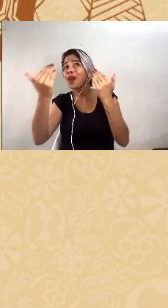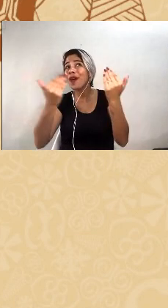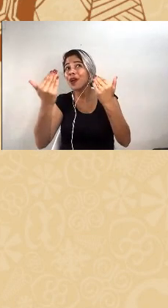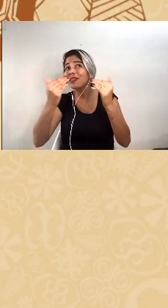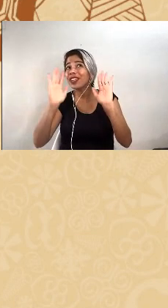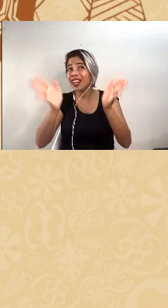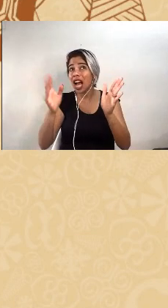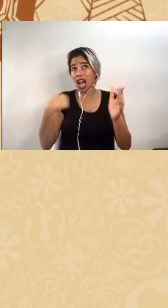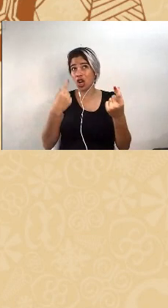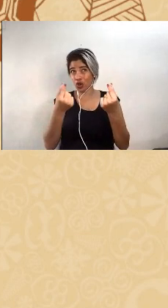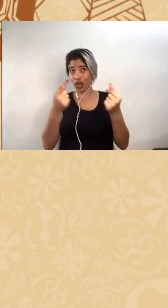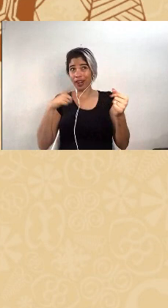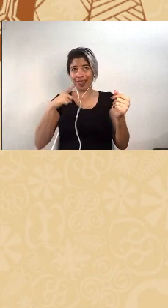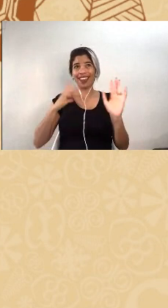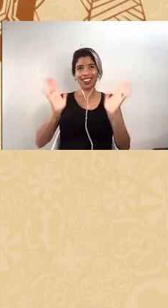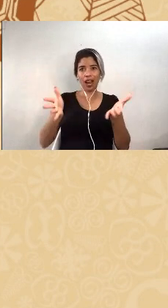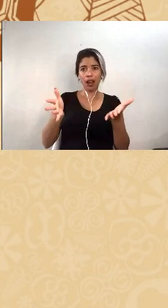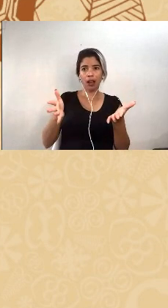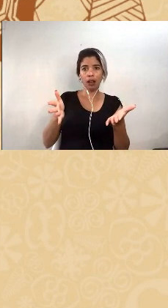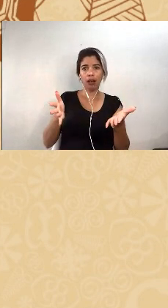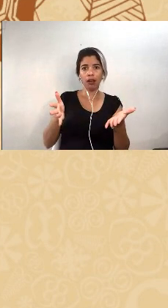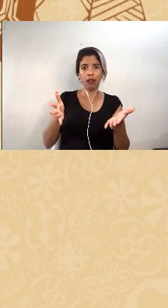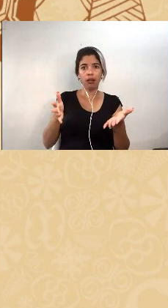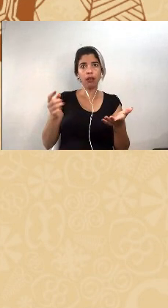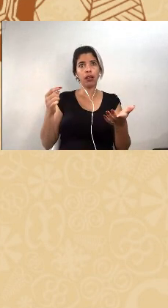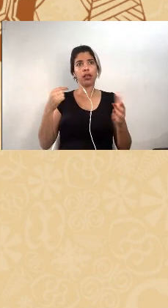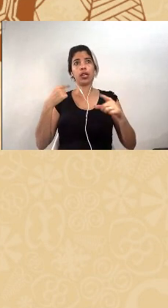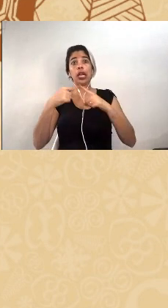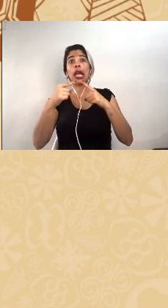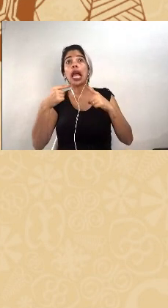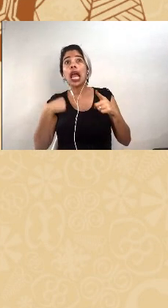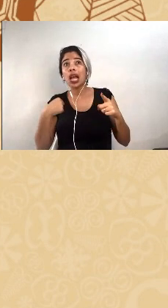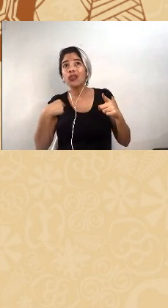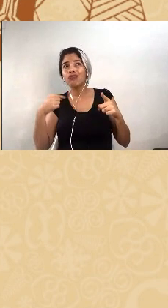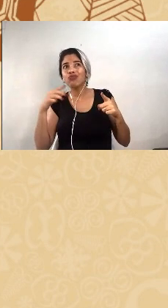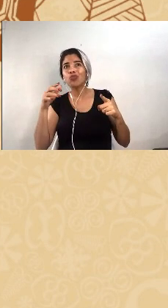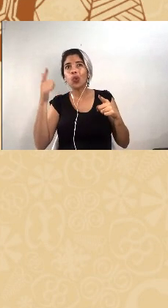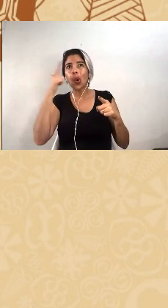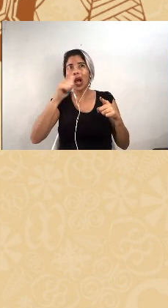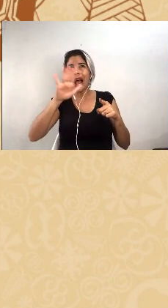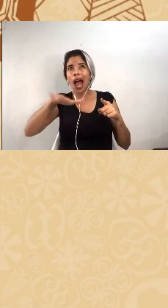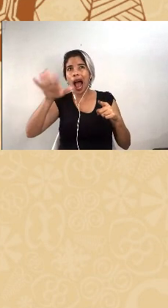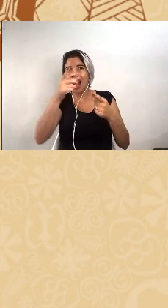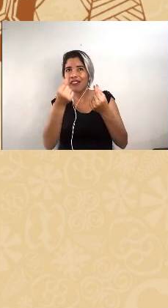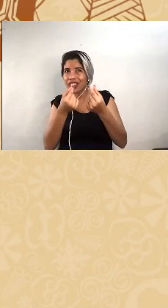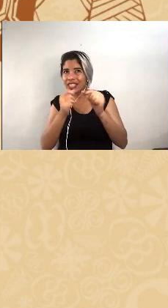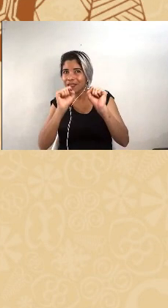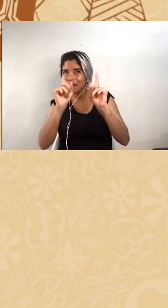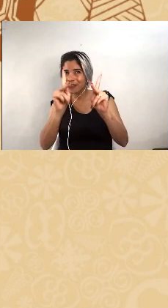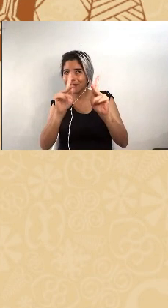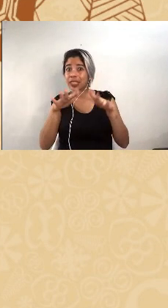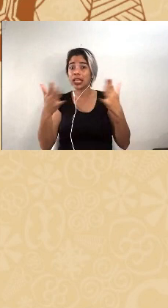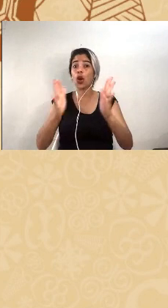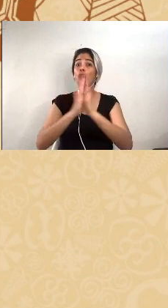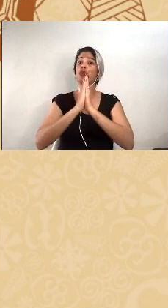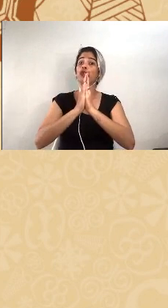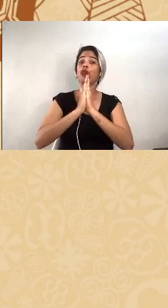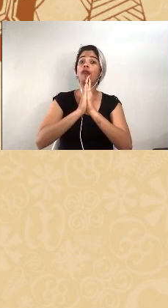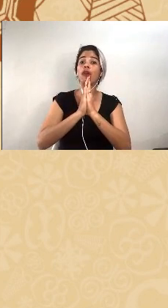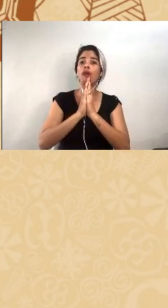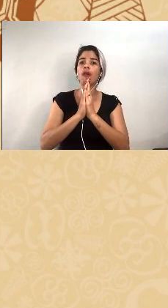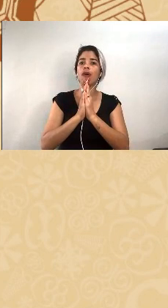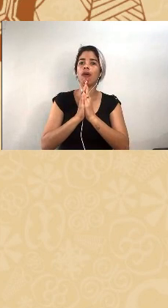Ó, tenho dinheiro, viu? Olha, eu sou do sistema conselho, tá? Então, pelo amor de Deus,